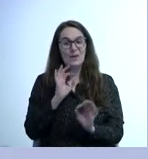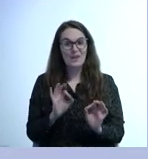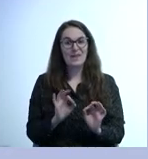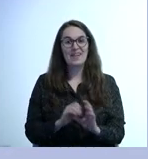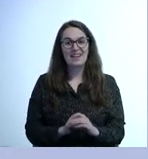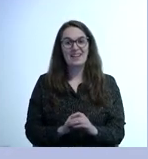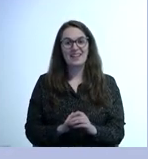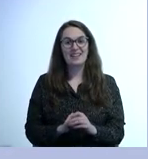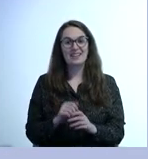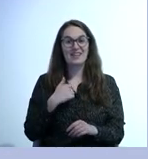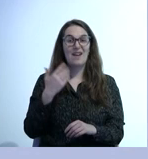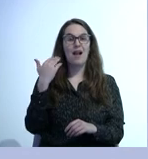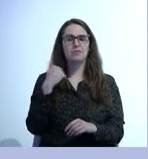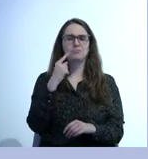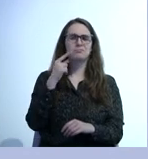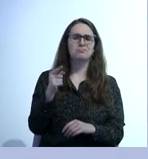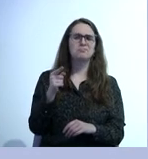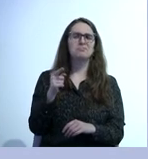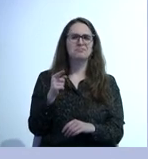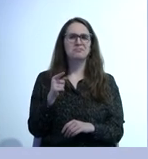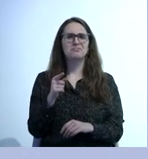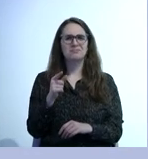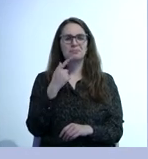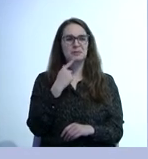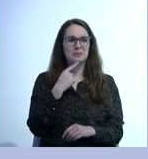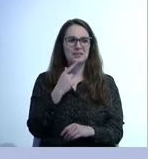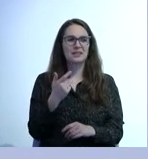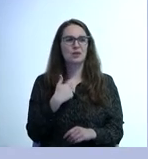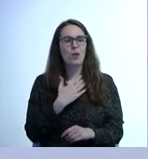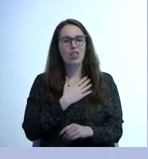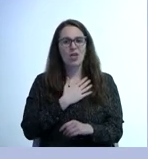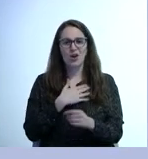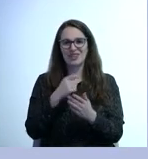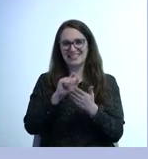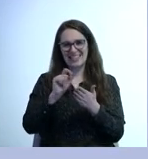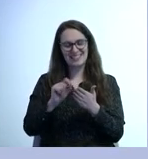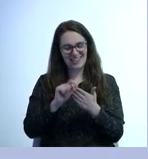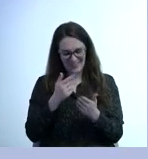eu, do alto do meu charuto, verifiquei o tracejado. Eu adoro tracejados, isso